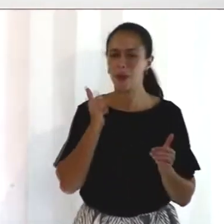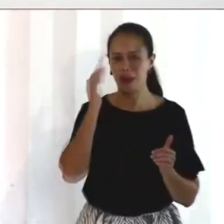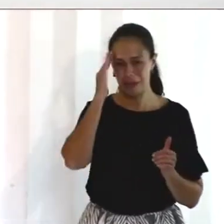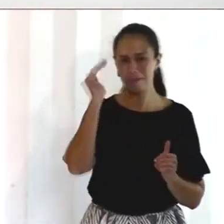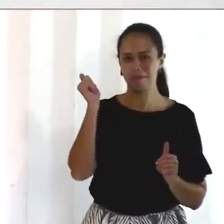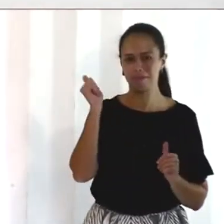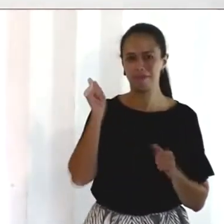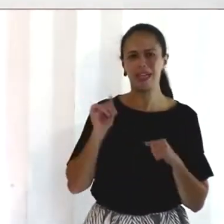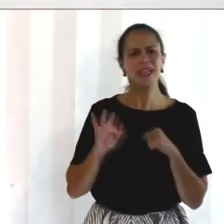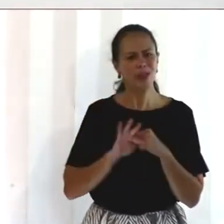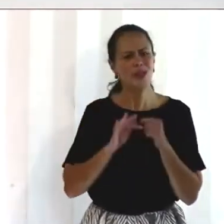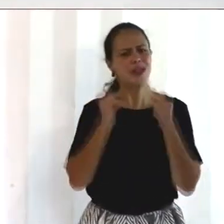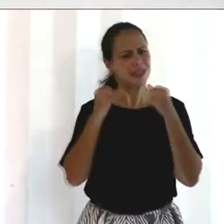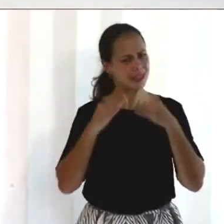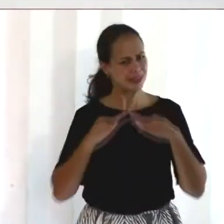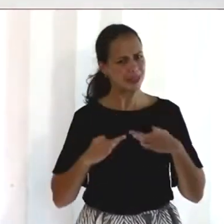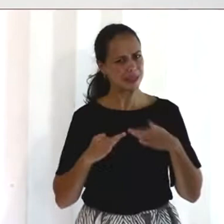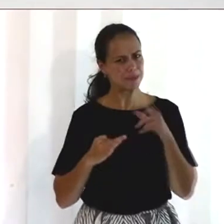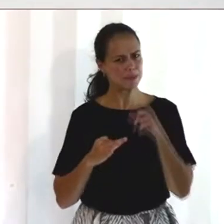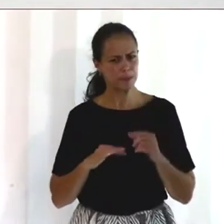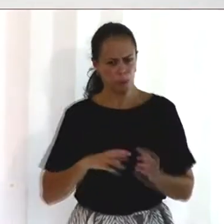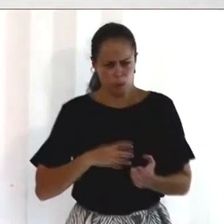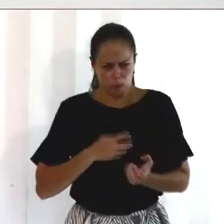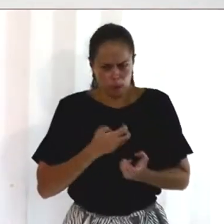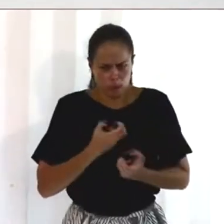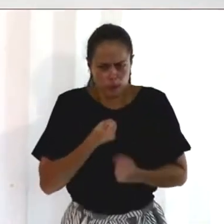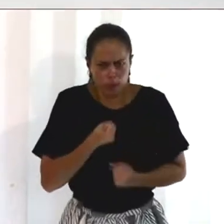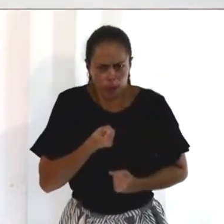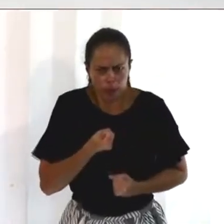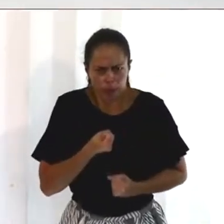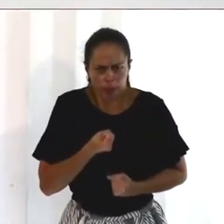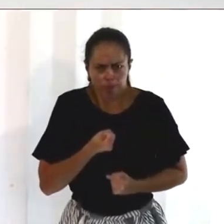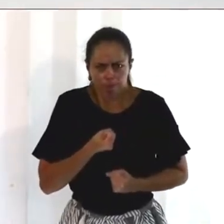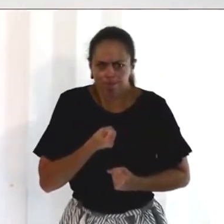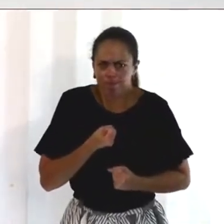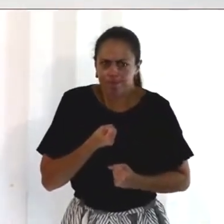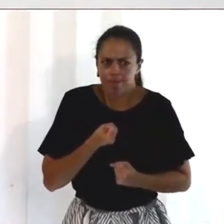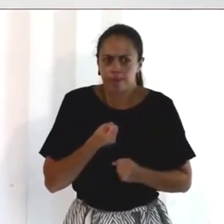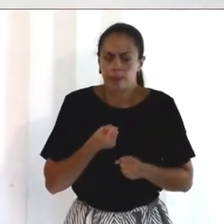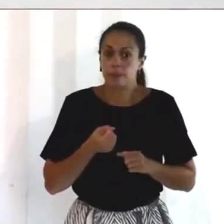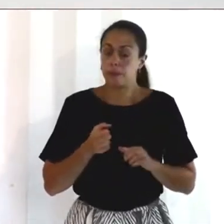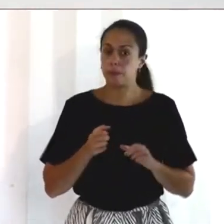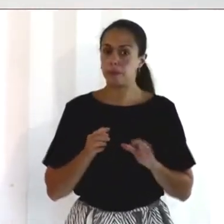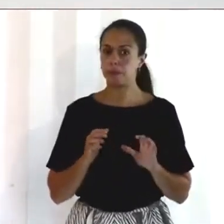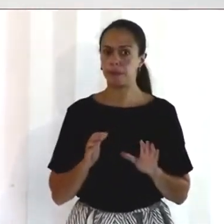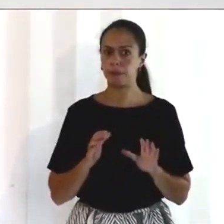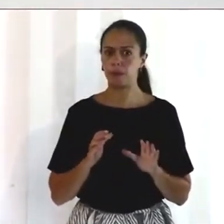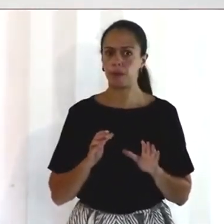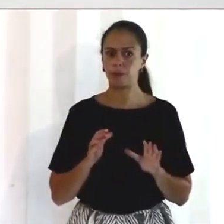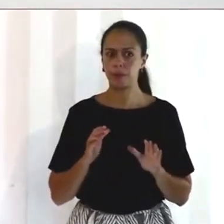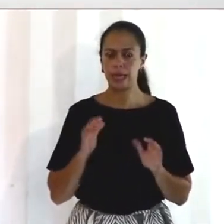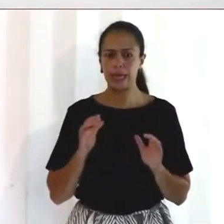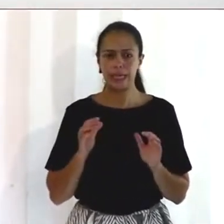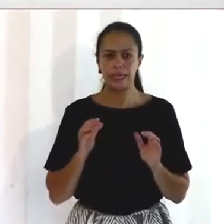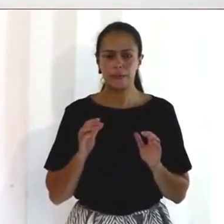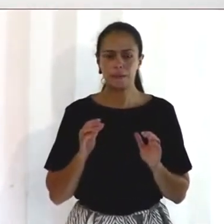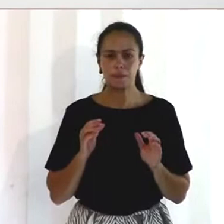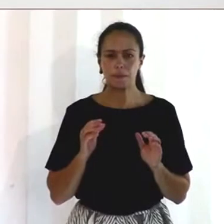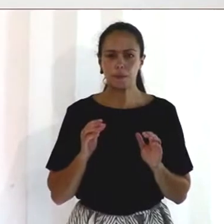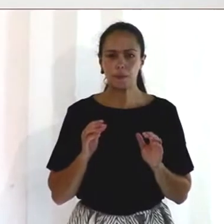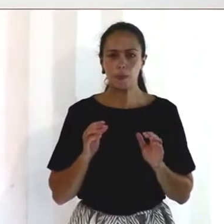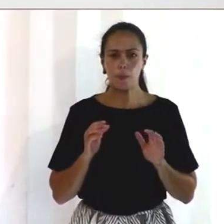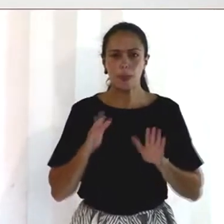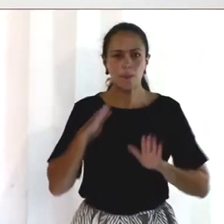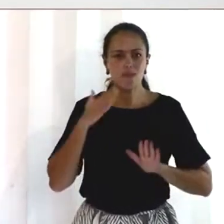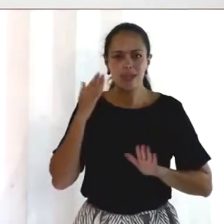A ira. A ira é aquele estado, ela aparece naquele estado que quando vem à tona, a